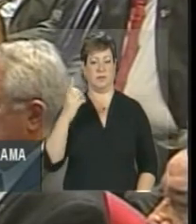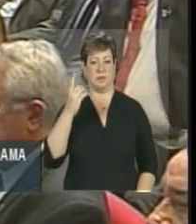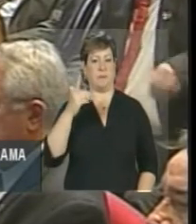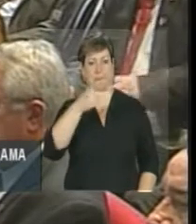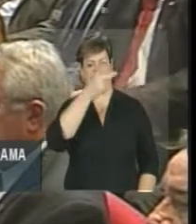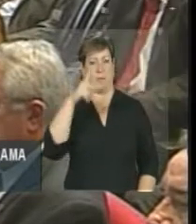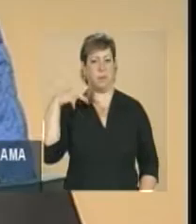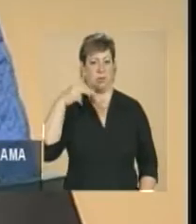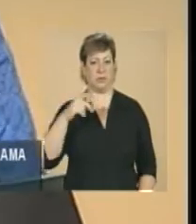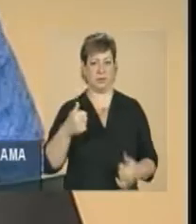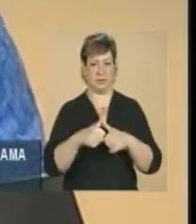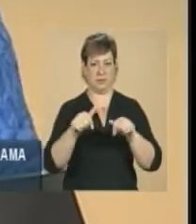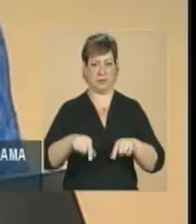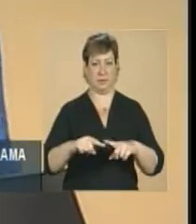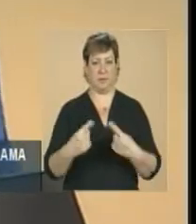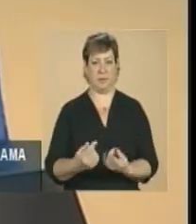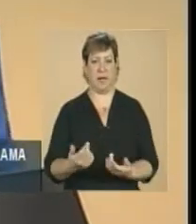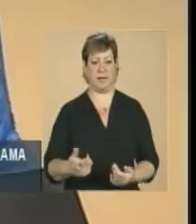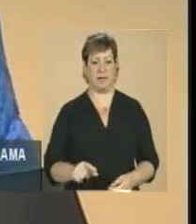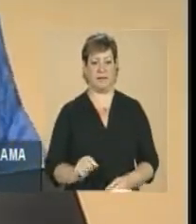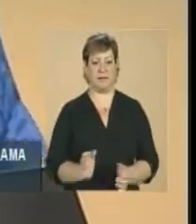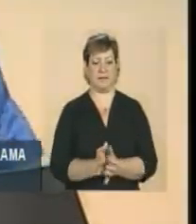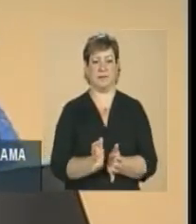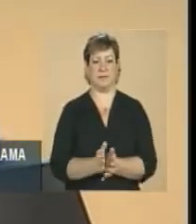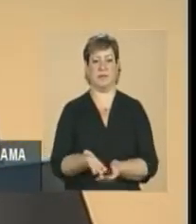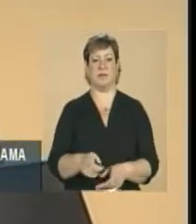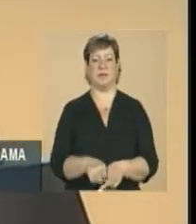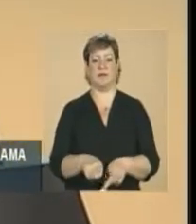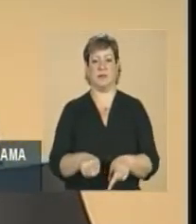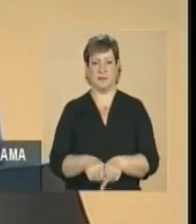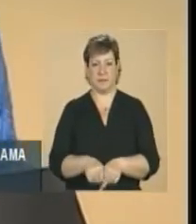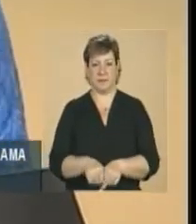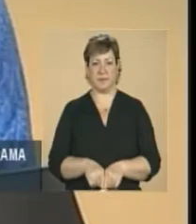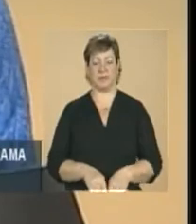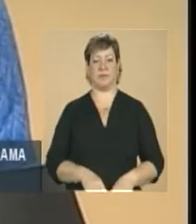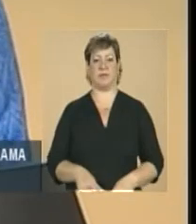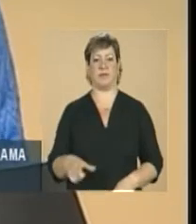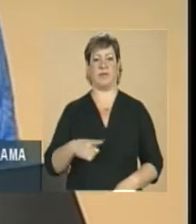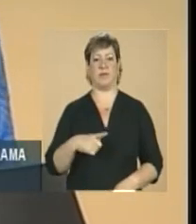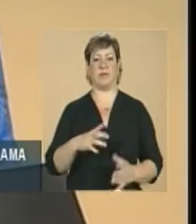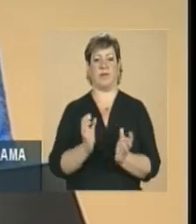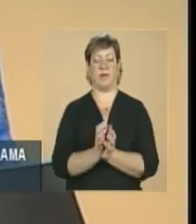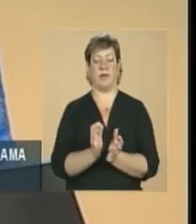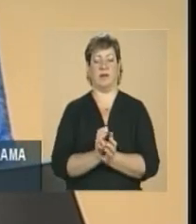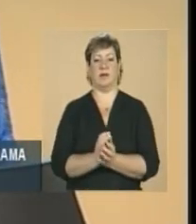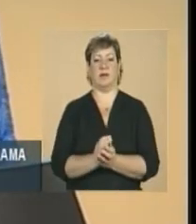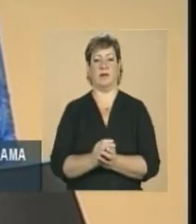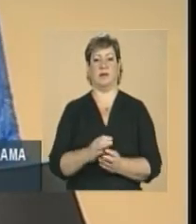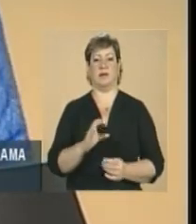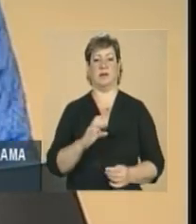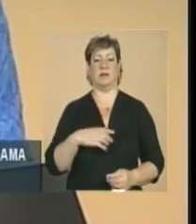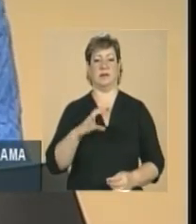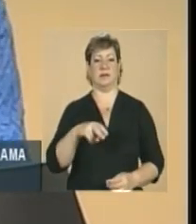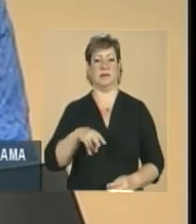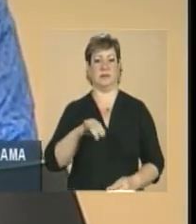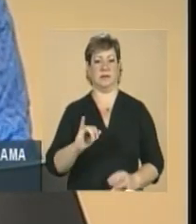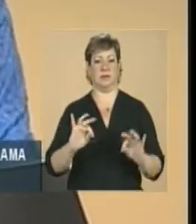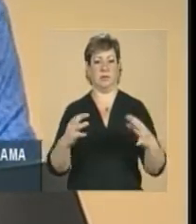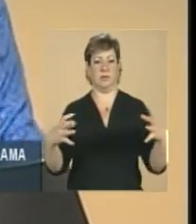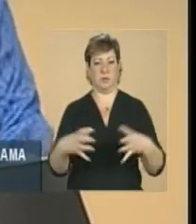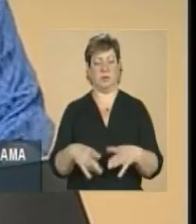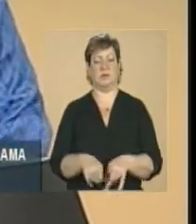presentes. Cumprimentar o Rafael Luquez, diretor de Educação e Tecnologia da CNI.